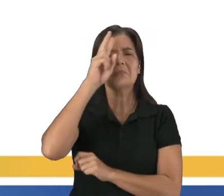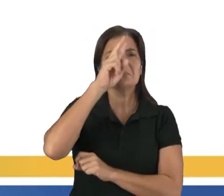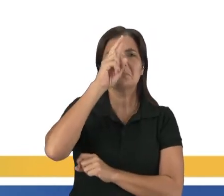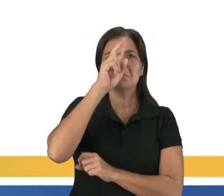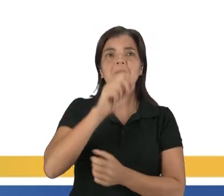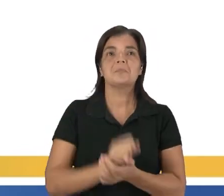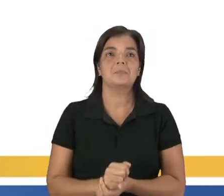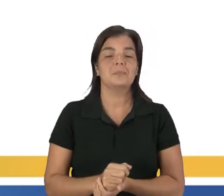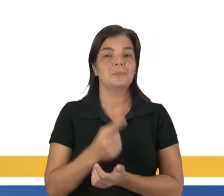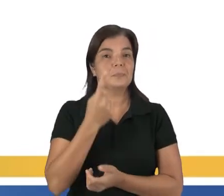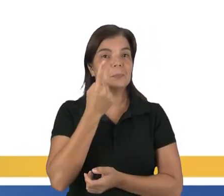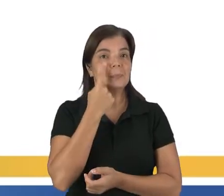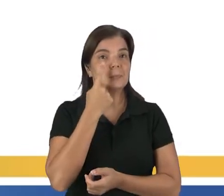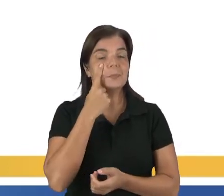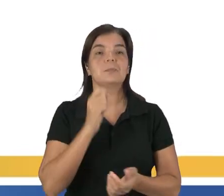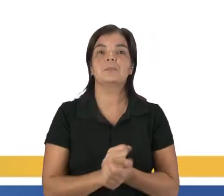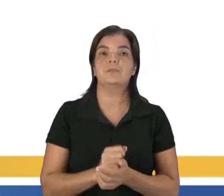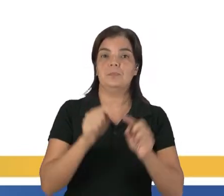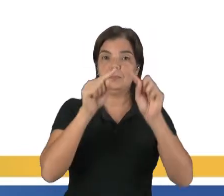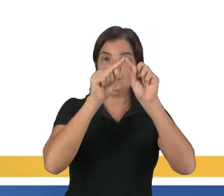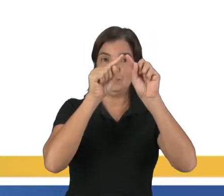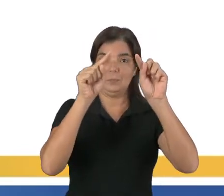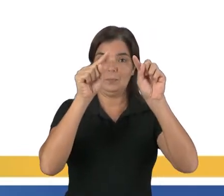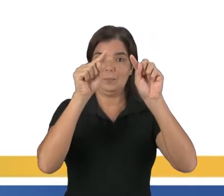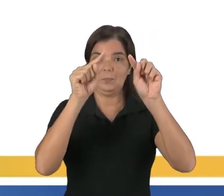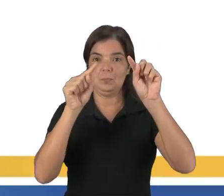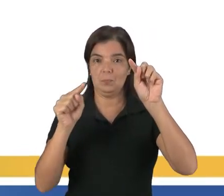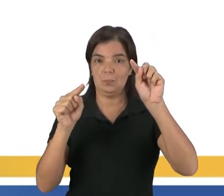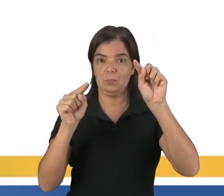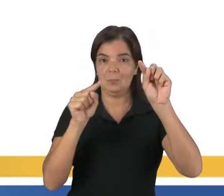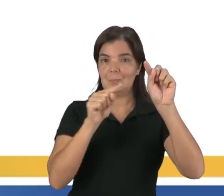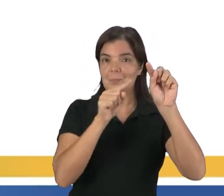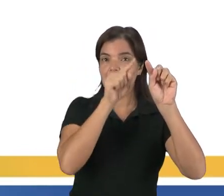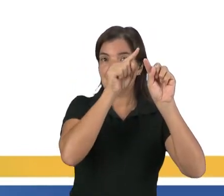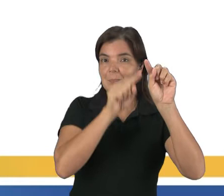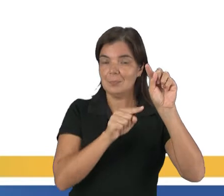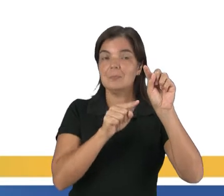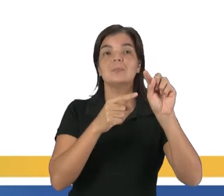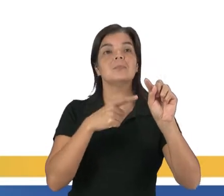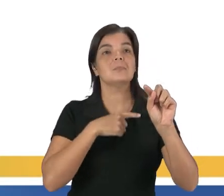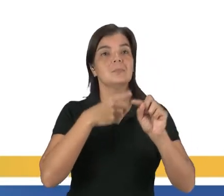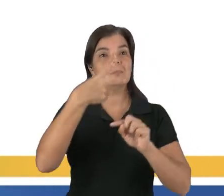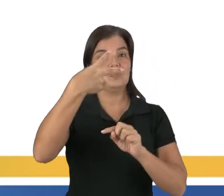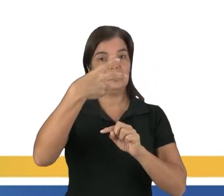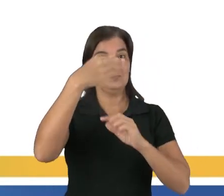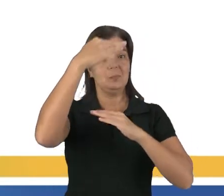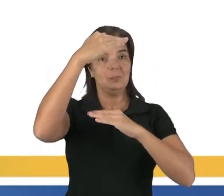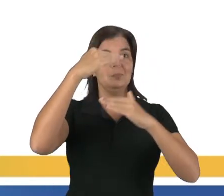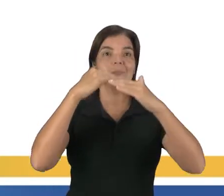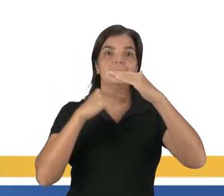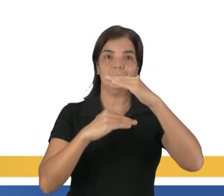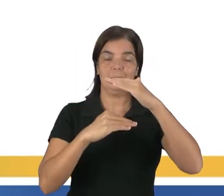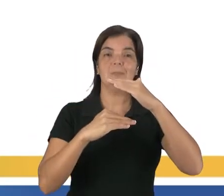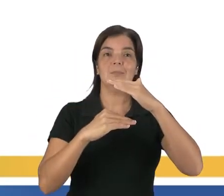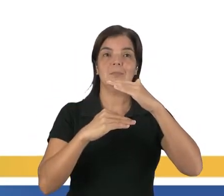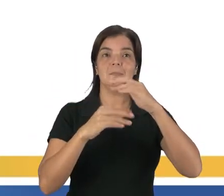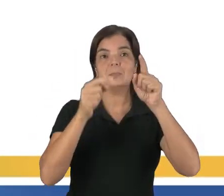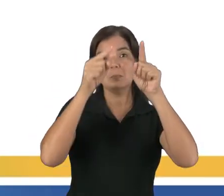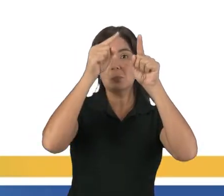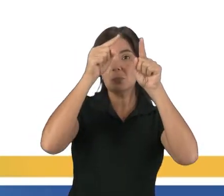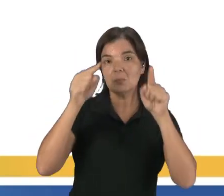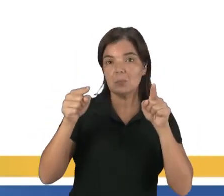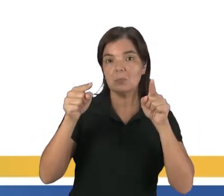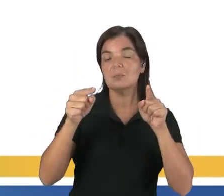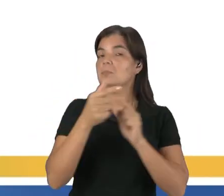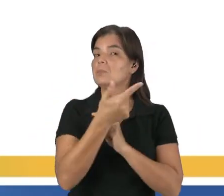lembro. Vamos ver aqui a imagem. Nós temos aqui um quadrilátero que ele tem dois lados paralelos e dois lados não